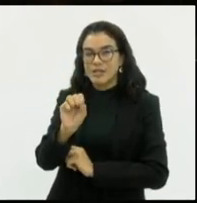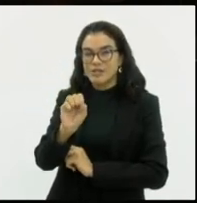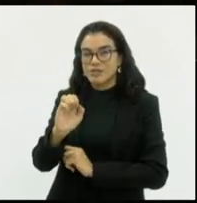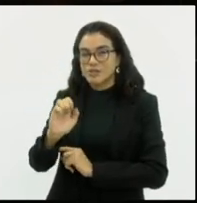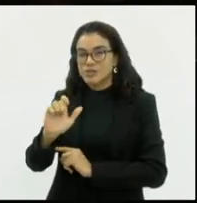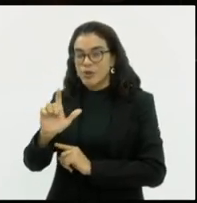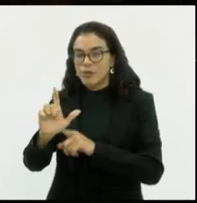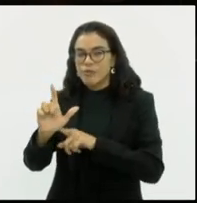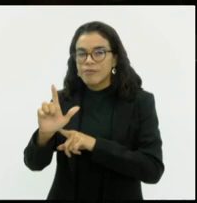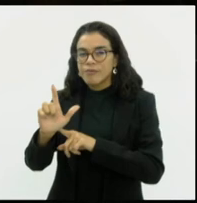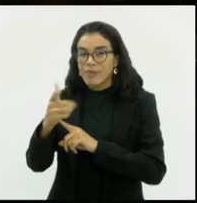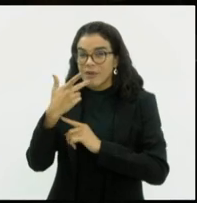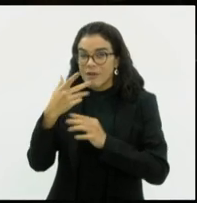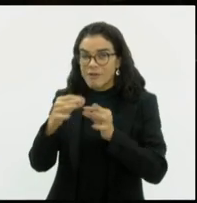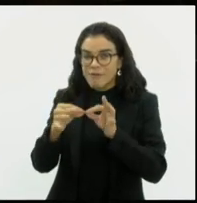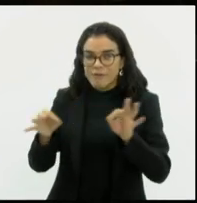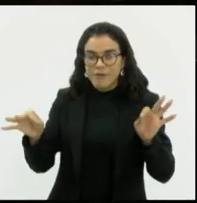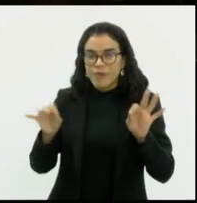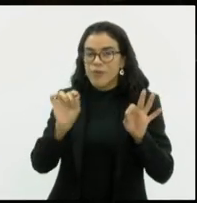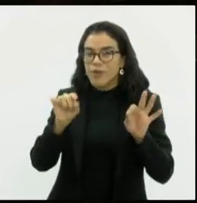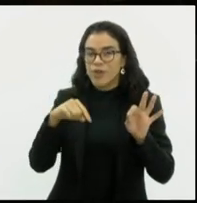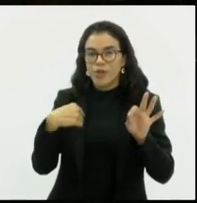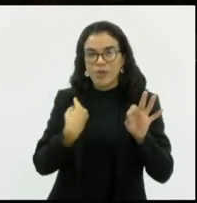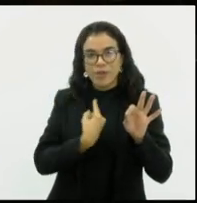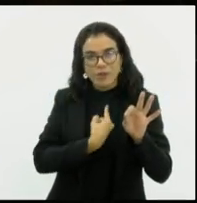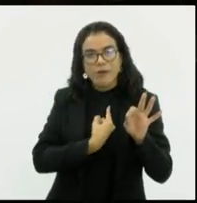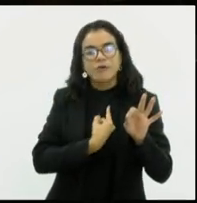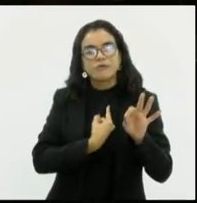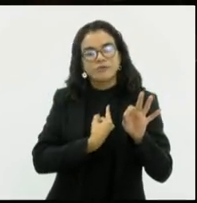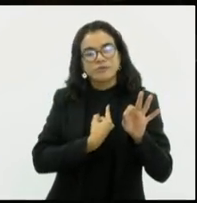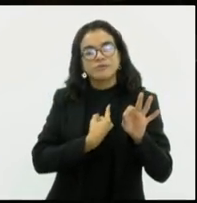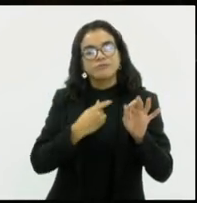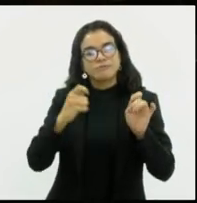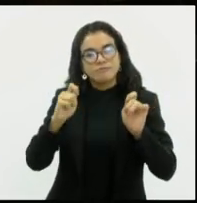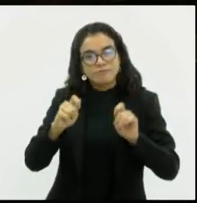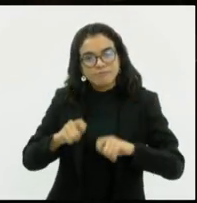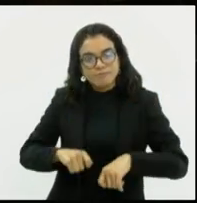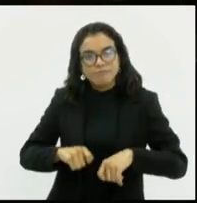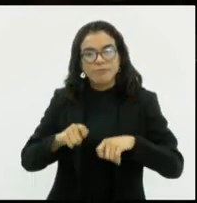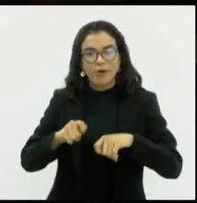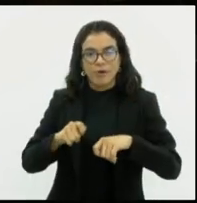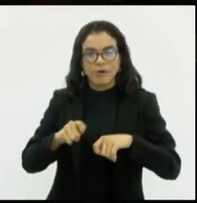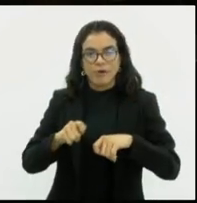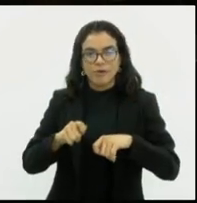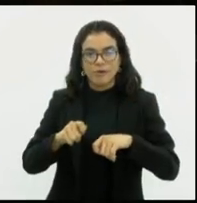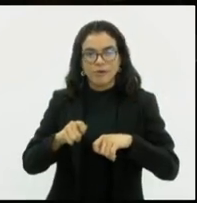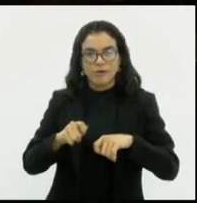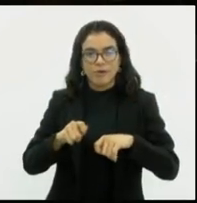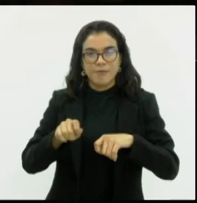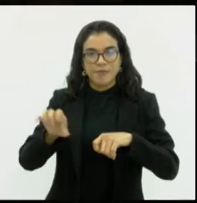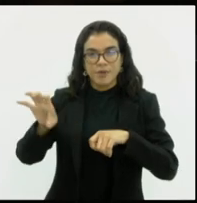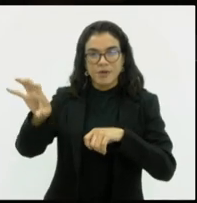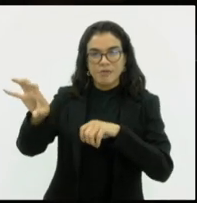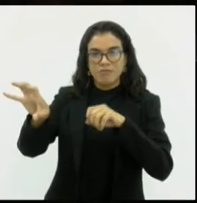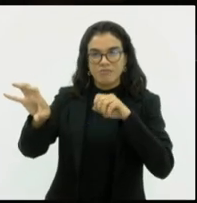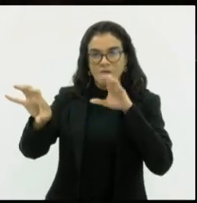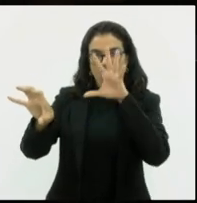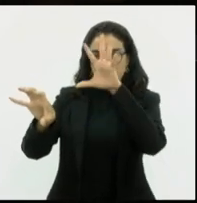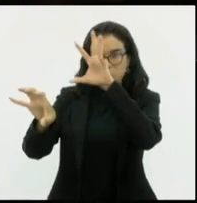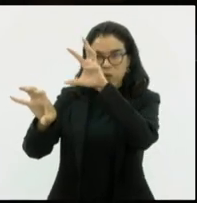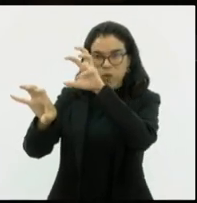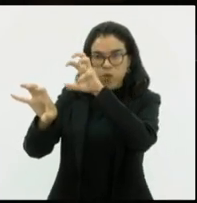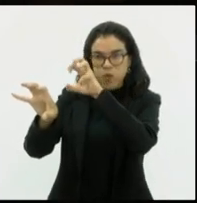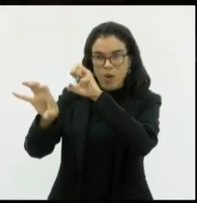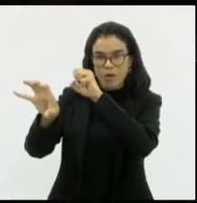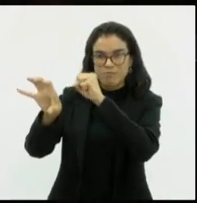que eu coloco, deixo para vocês aqui, é que todos nós possamos estar de costa para a escuridão e de frente para a luz.